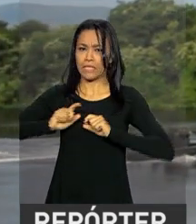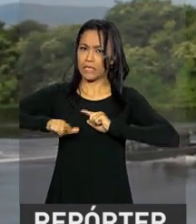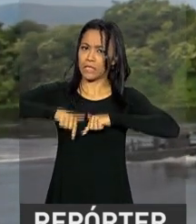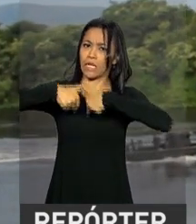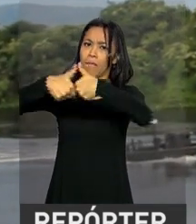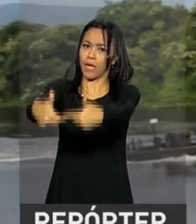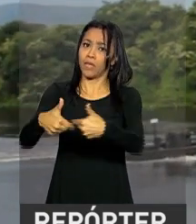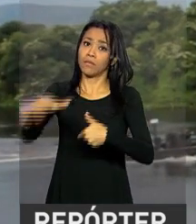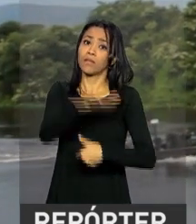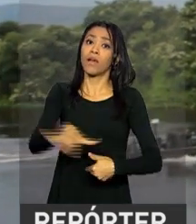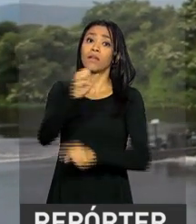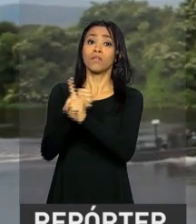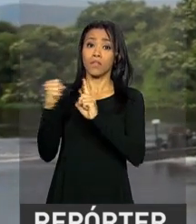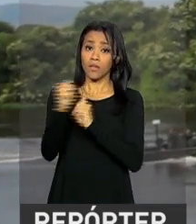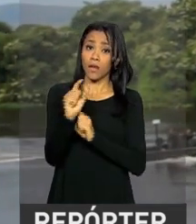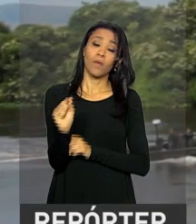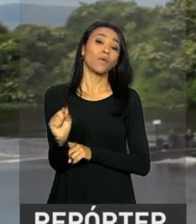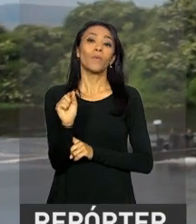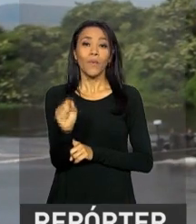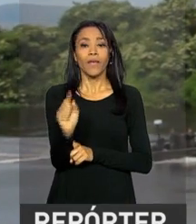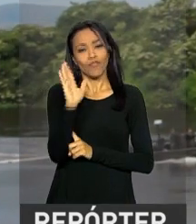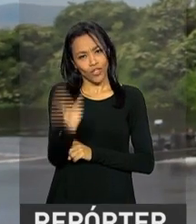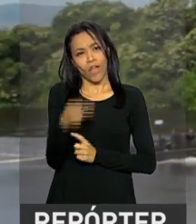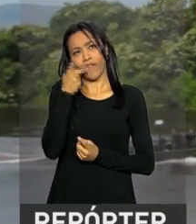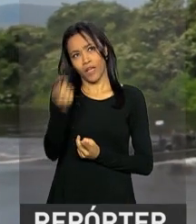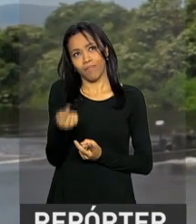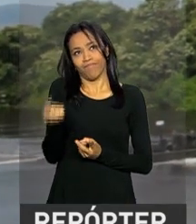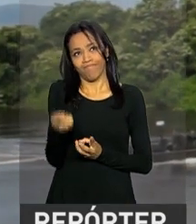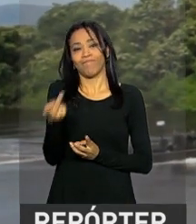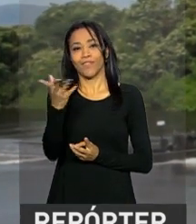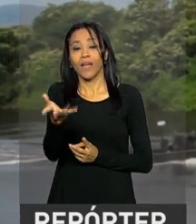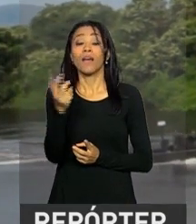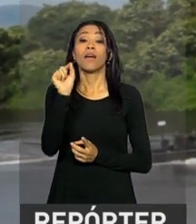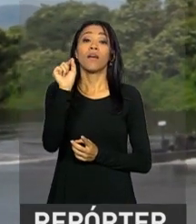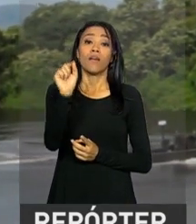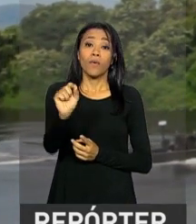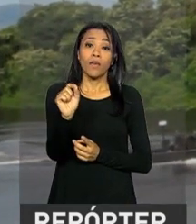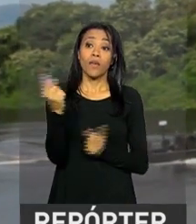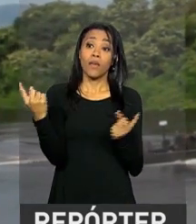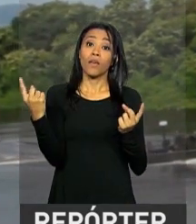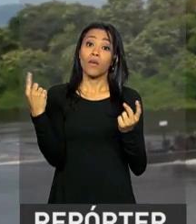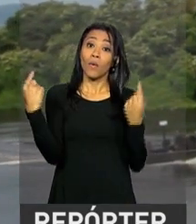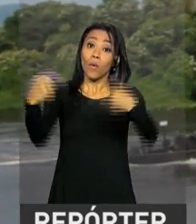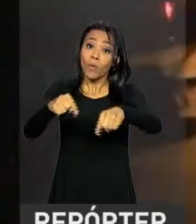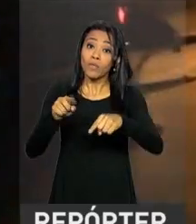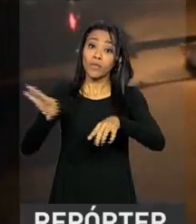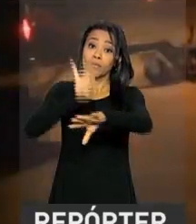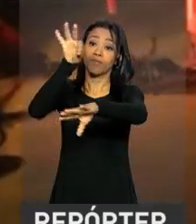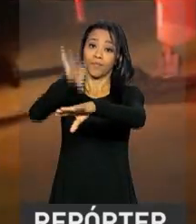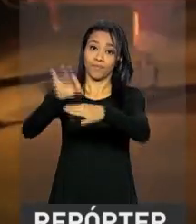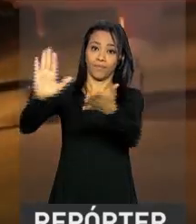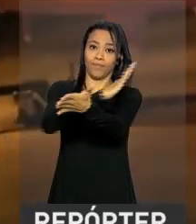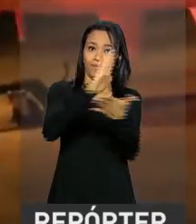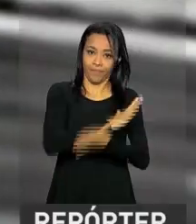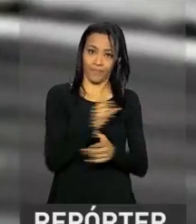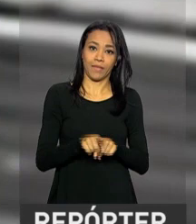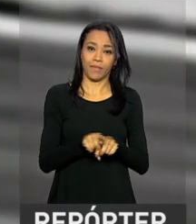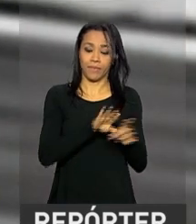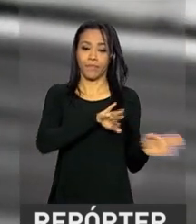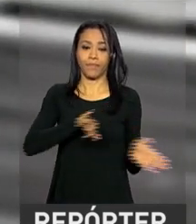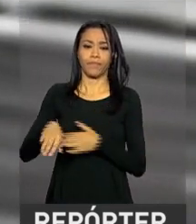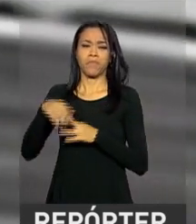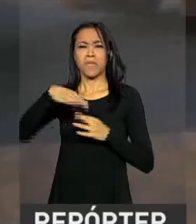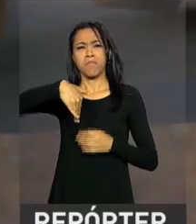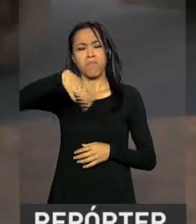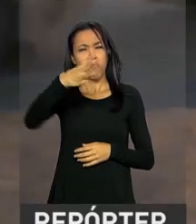uma ação social que inclui, além das que eu aqui já citei, o combate exatamente ao Aedes aegypti. Mais de 11 mil militares